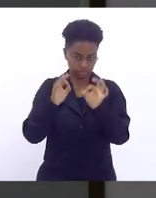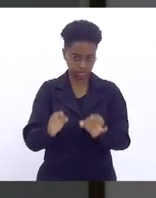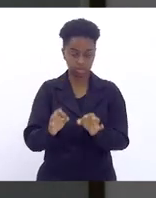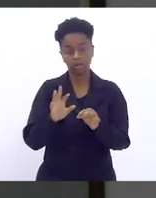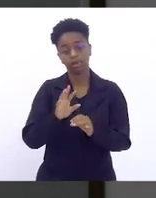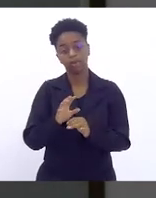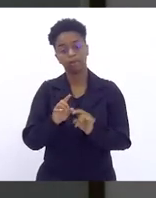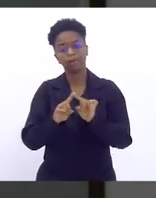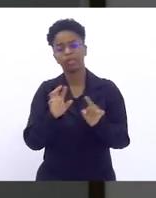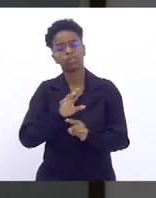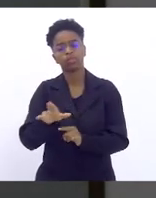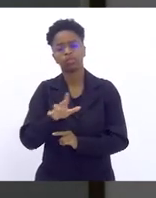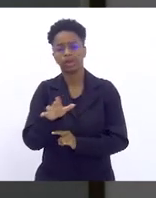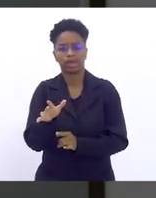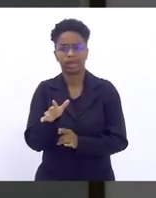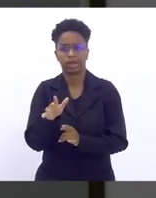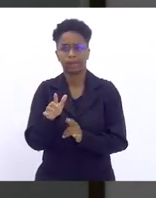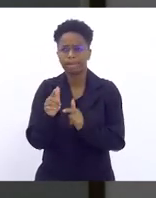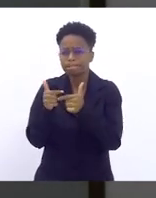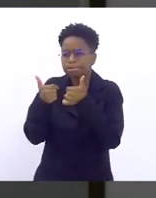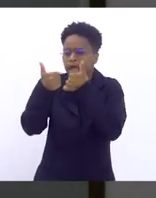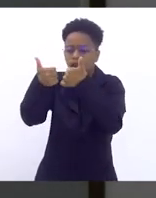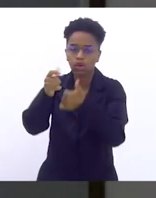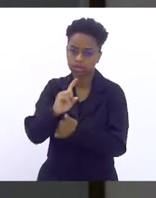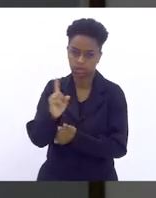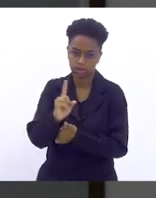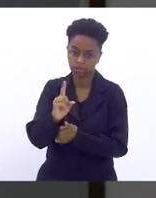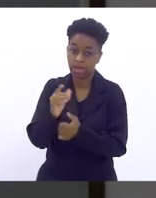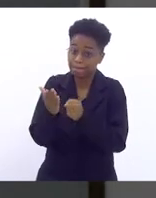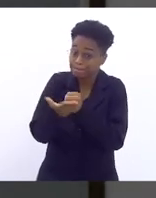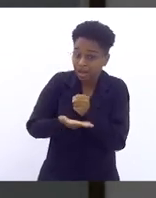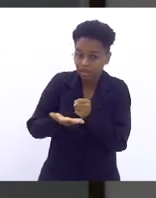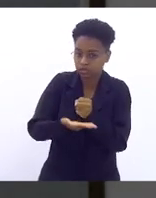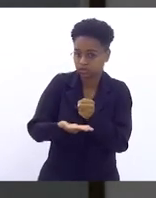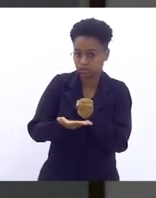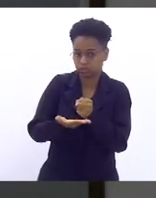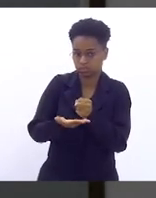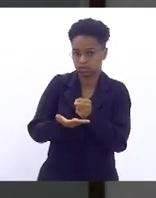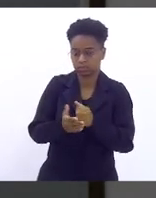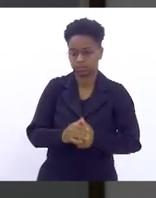gente tá falando não além de um cenário otimista é de um cenário base